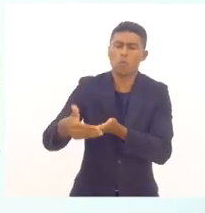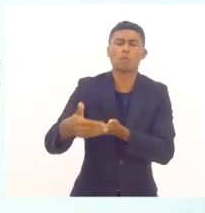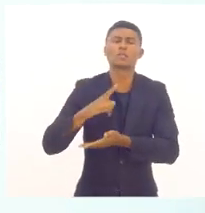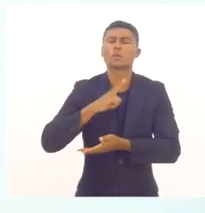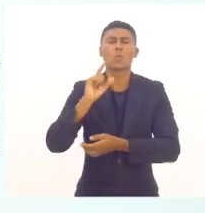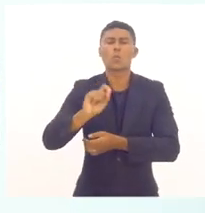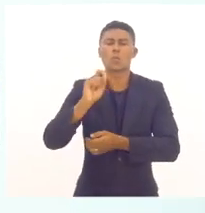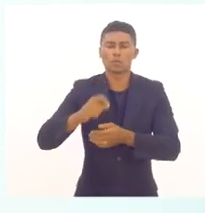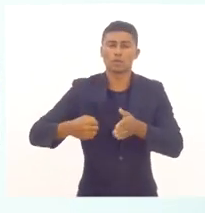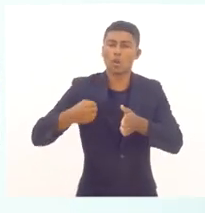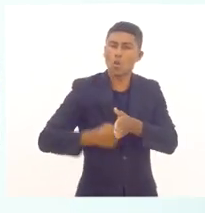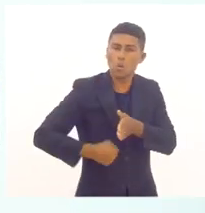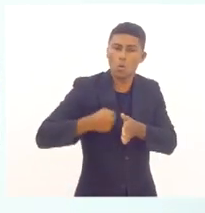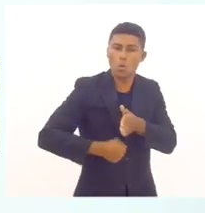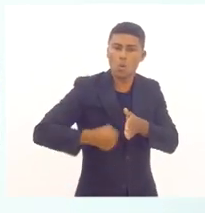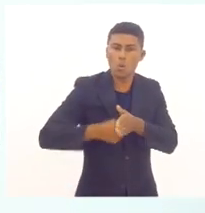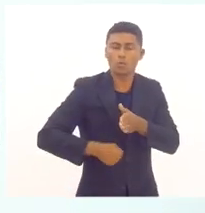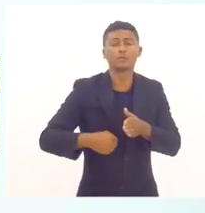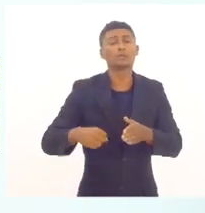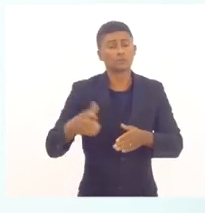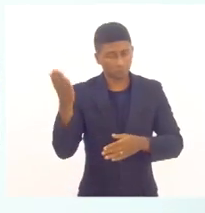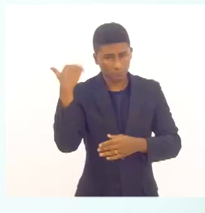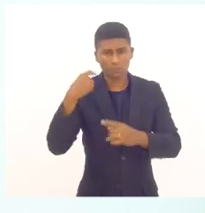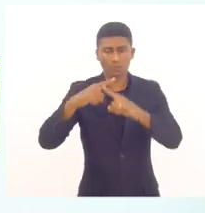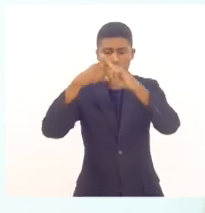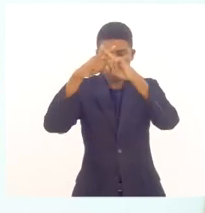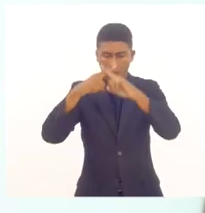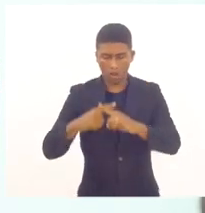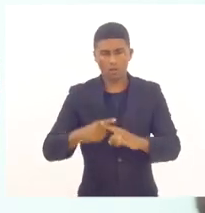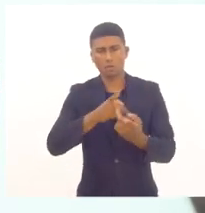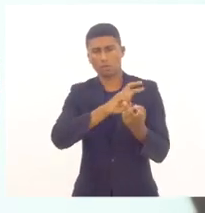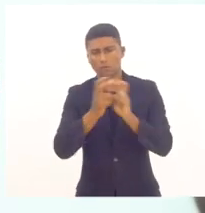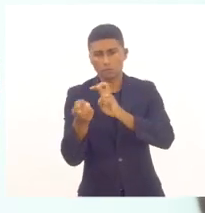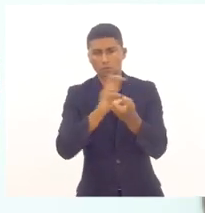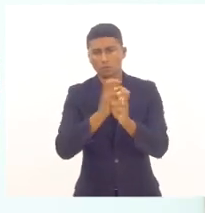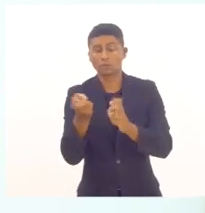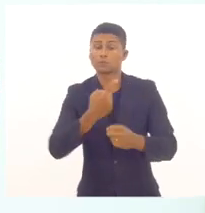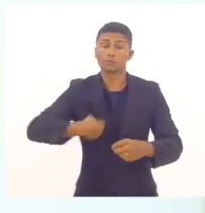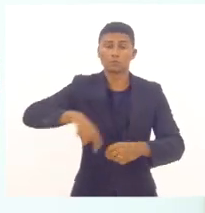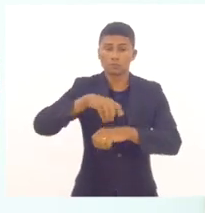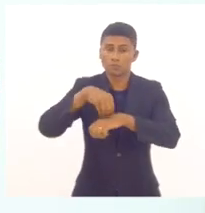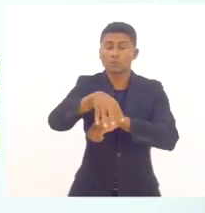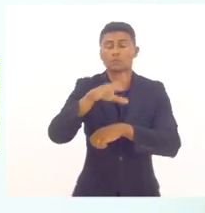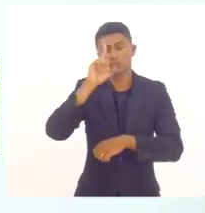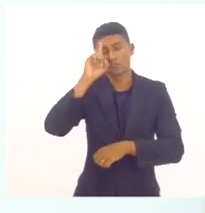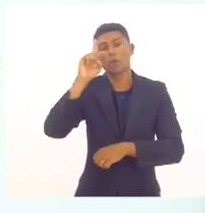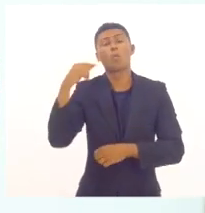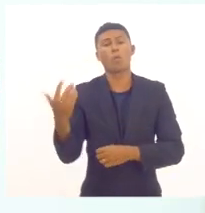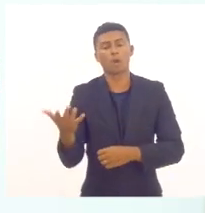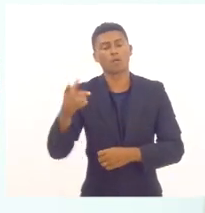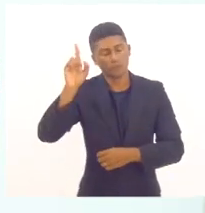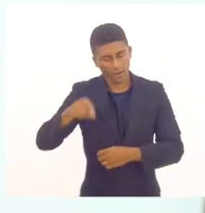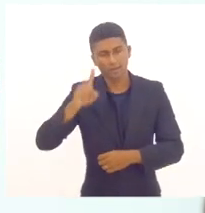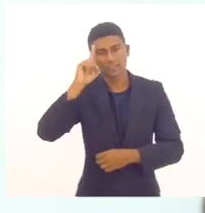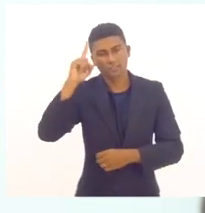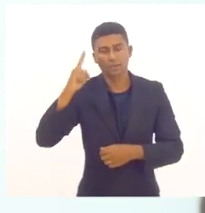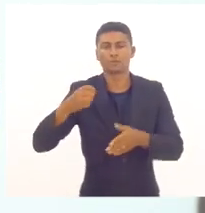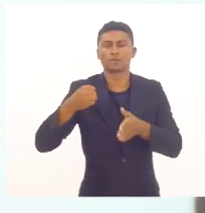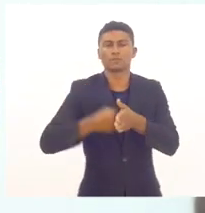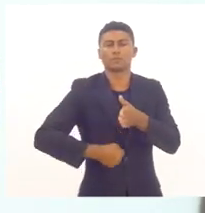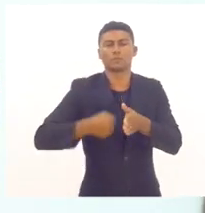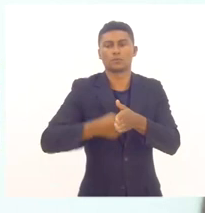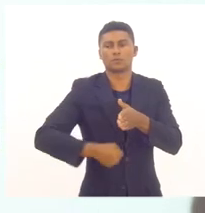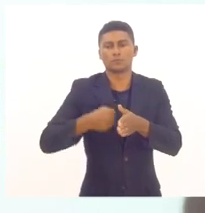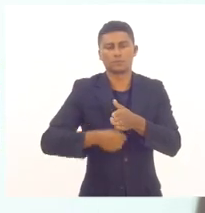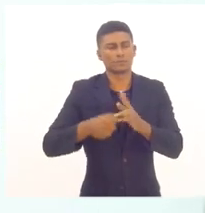tinha enfrentamentos, competições, campeonatos, e a data que a gente até sugere é a data da luta que